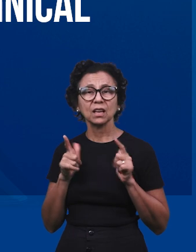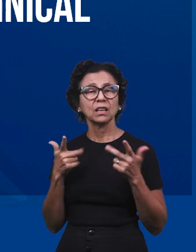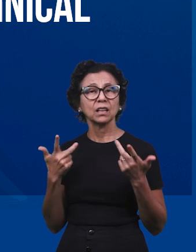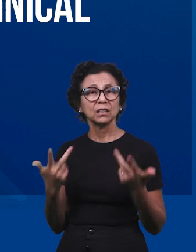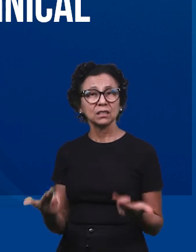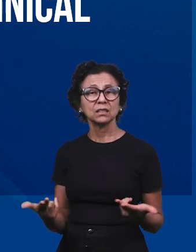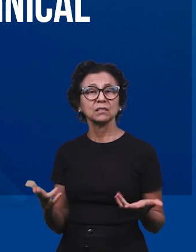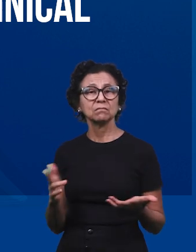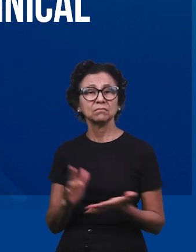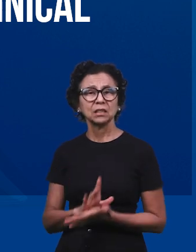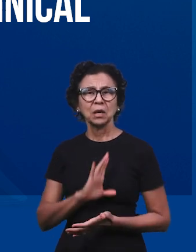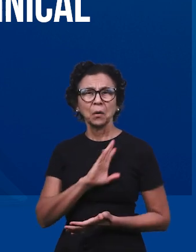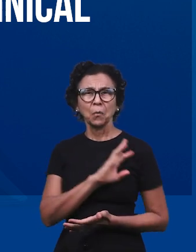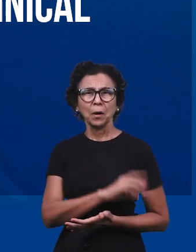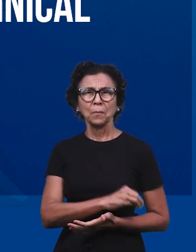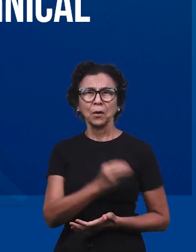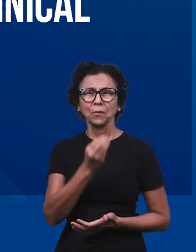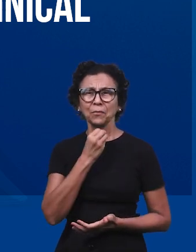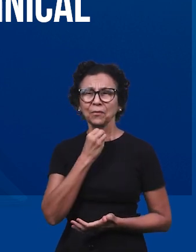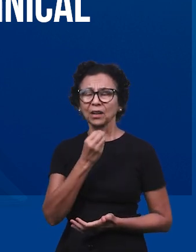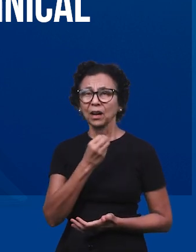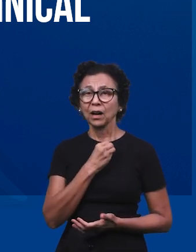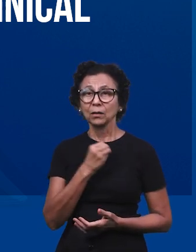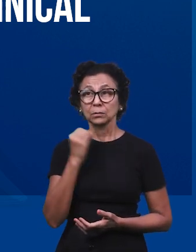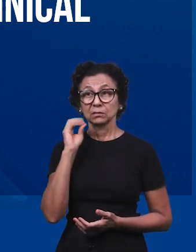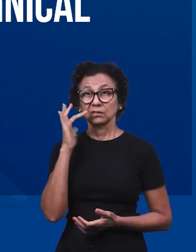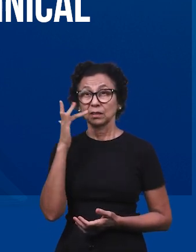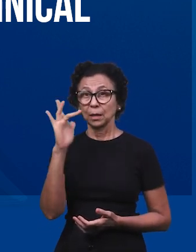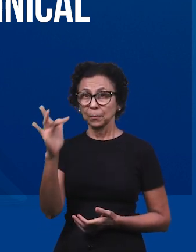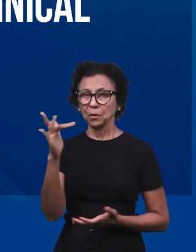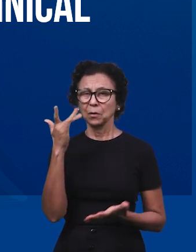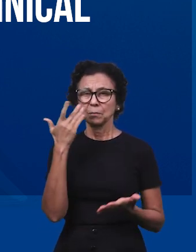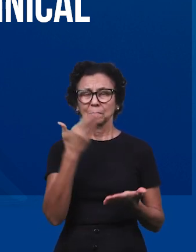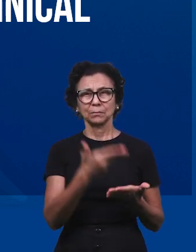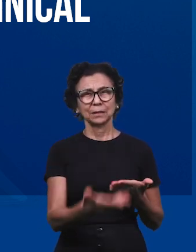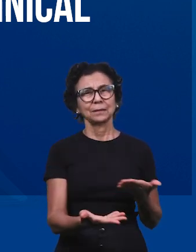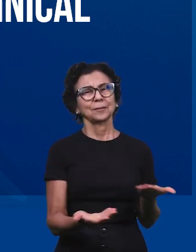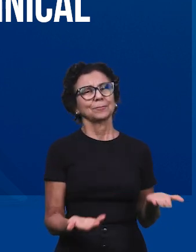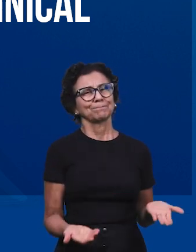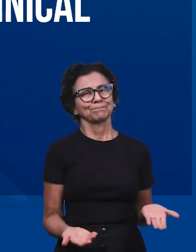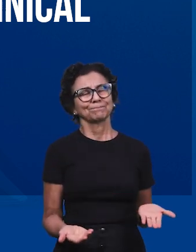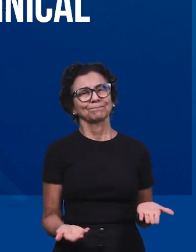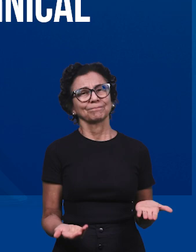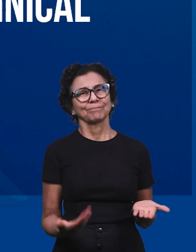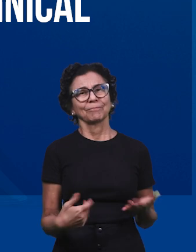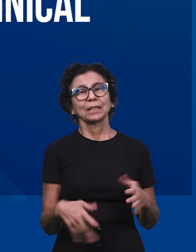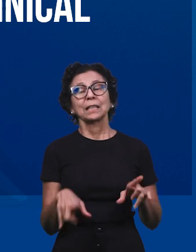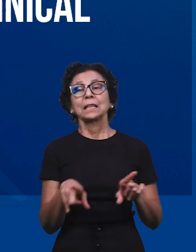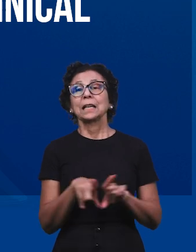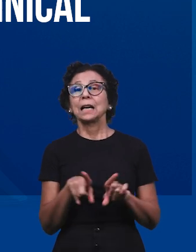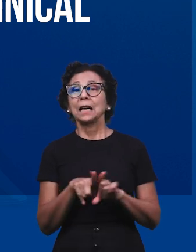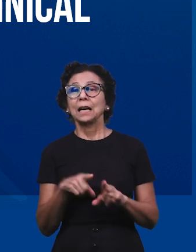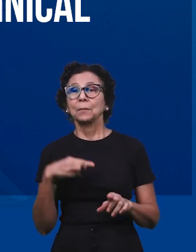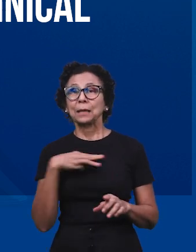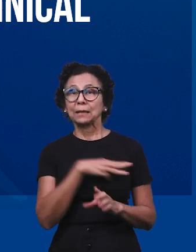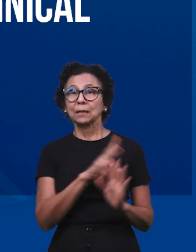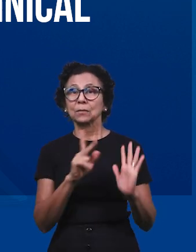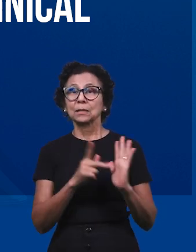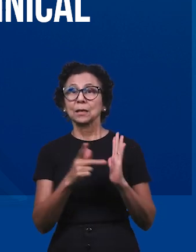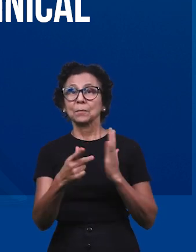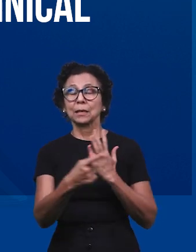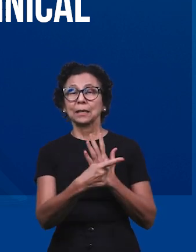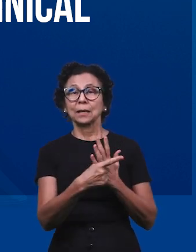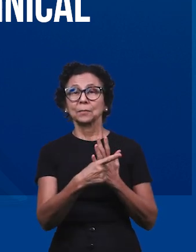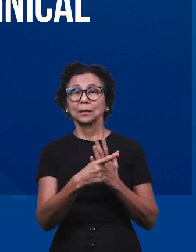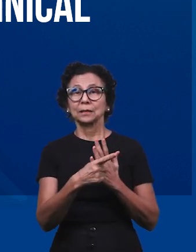do amor se esfriando, a perca do temor, caracteriza a igreja de Laodiceia. E a parábola em Laodiceia, a parábola é a